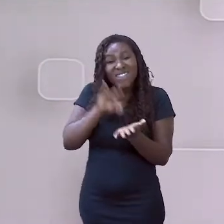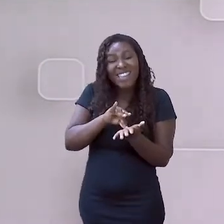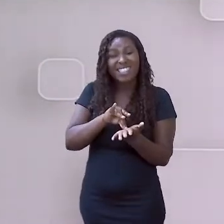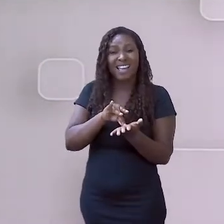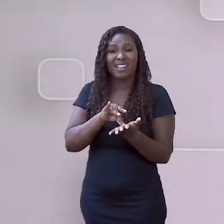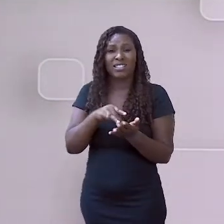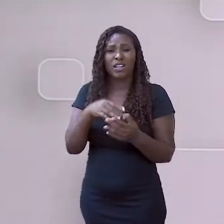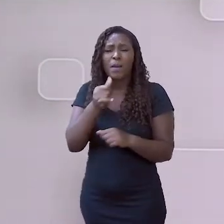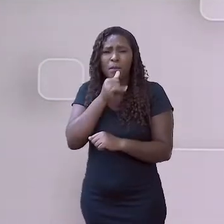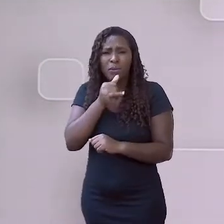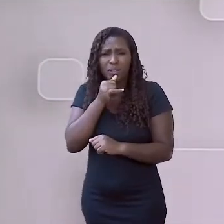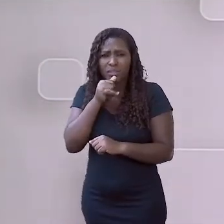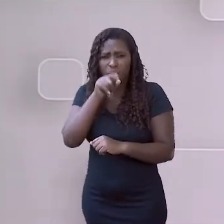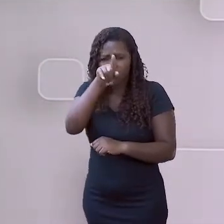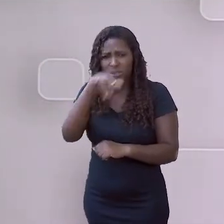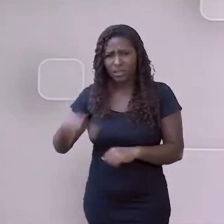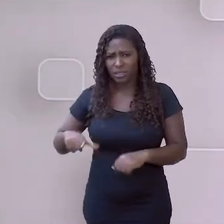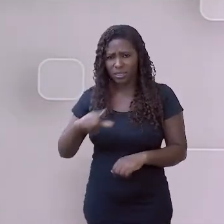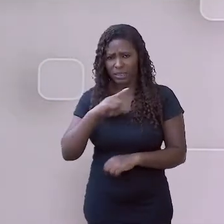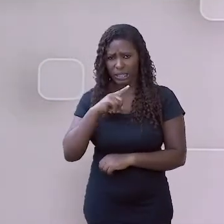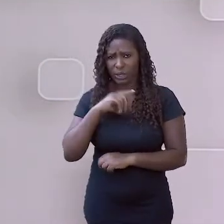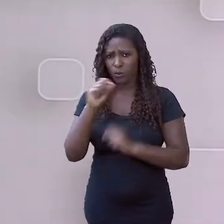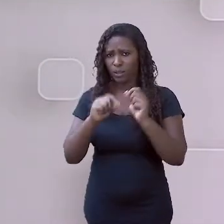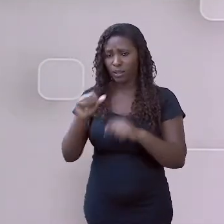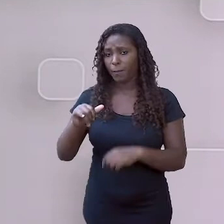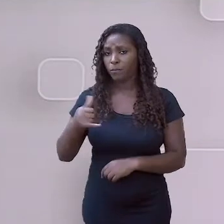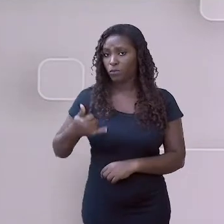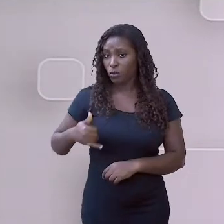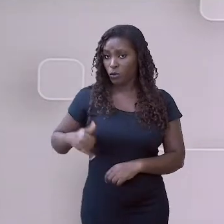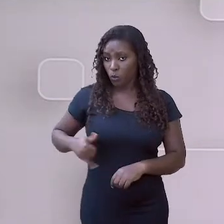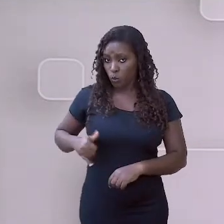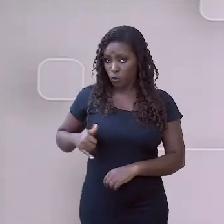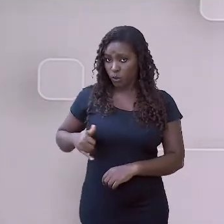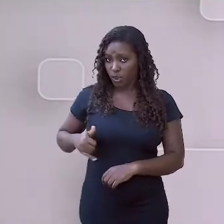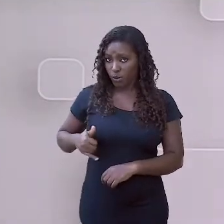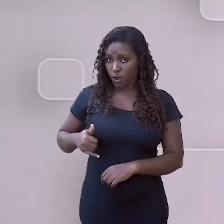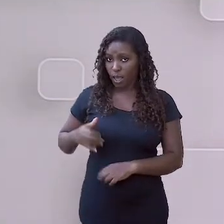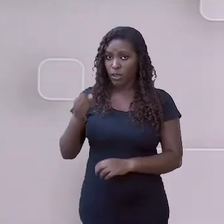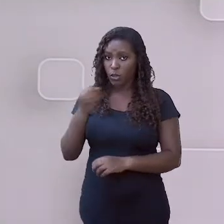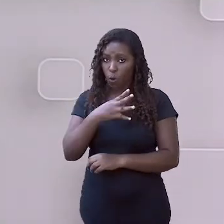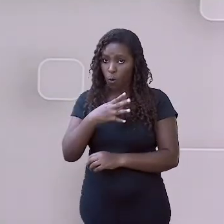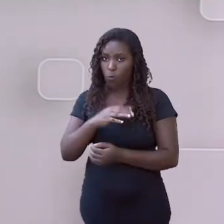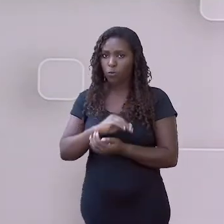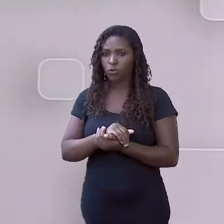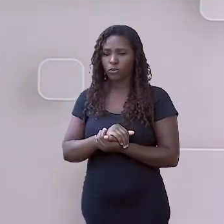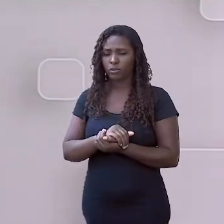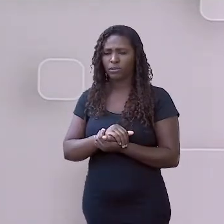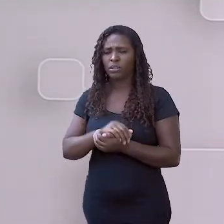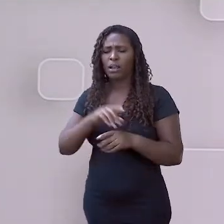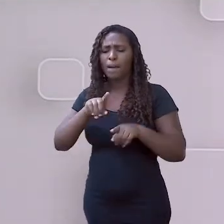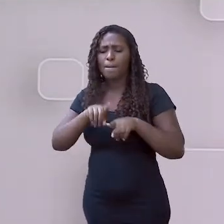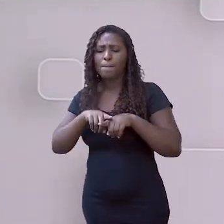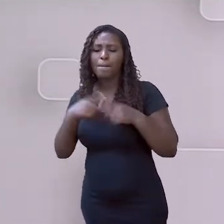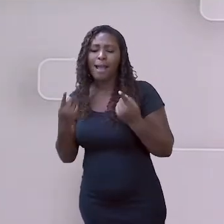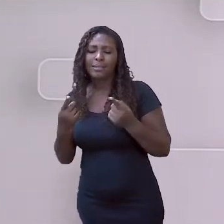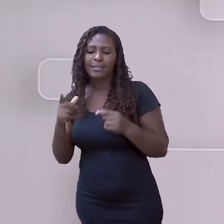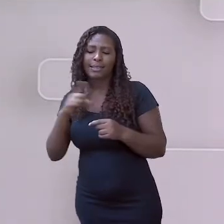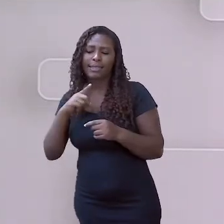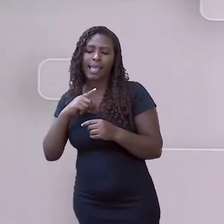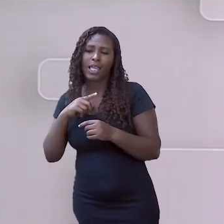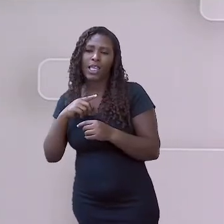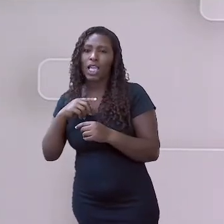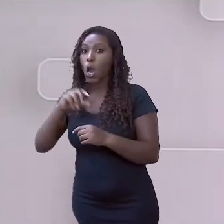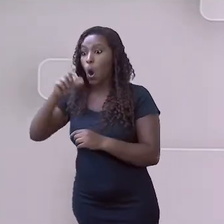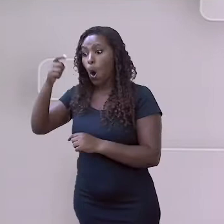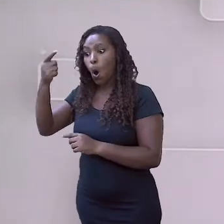smartphone. Você comprou, você ganhou um modelo e já tem um modelo novo. Nossa, mas eu